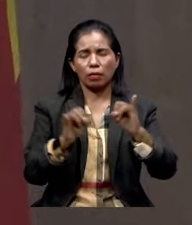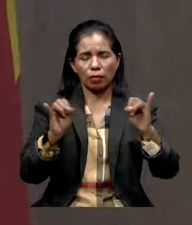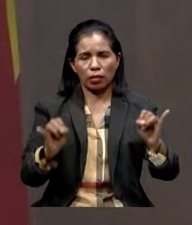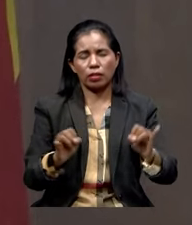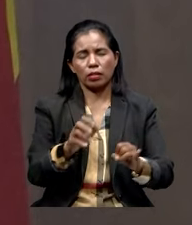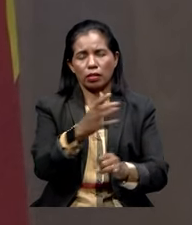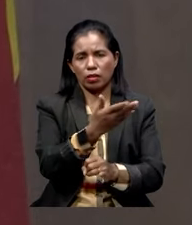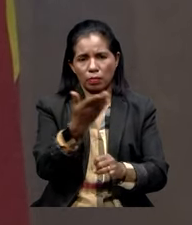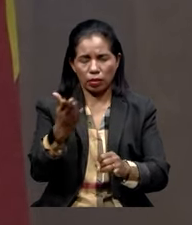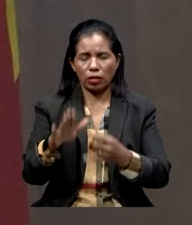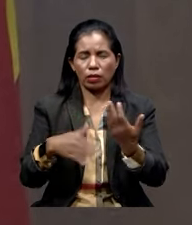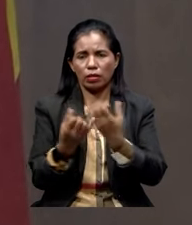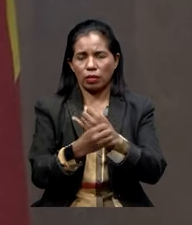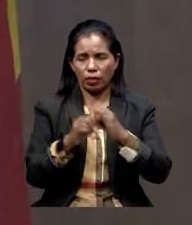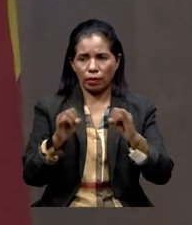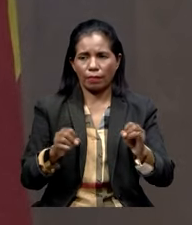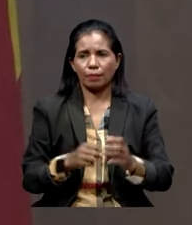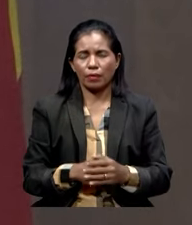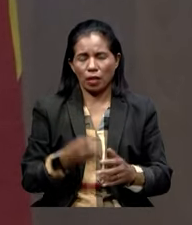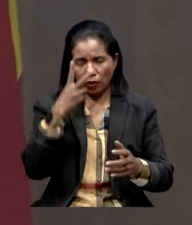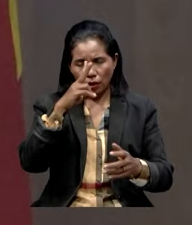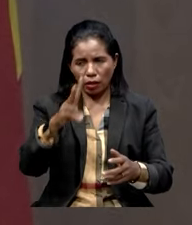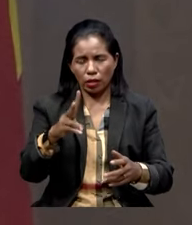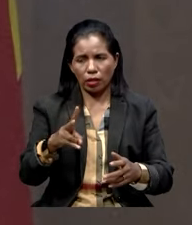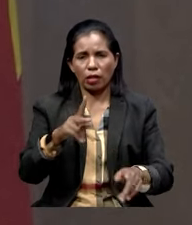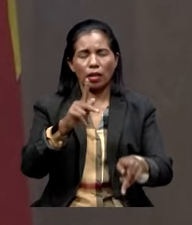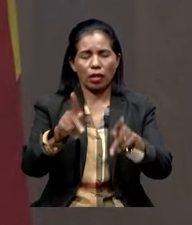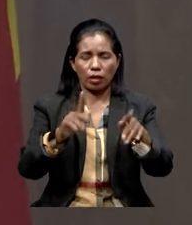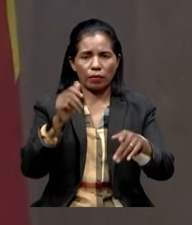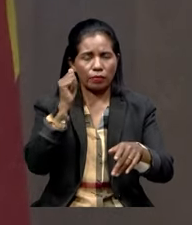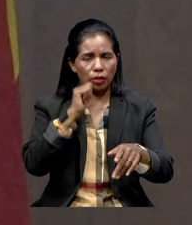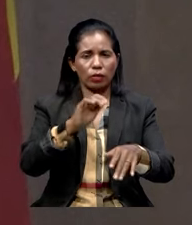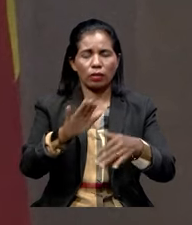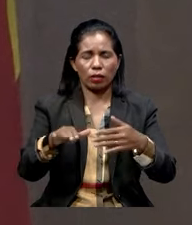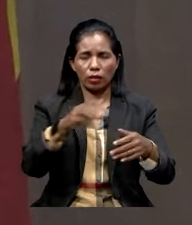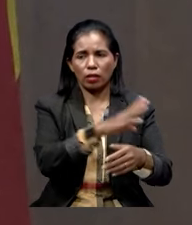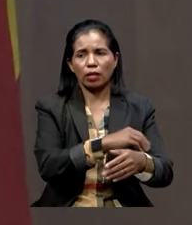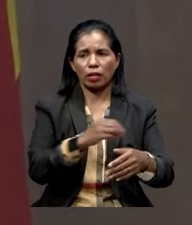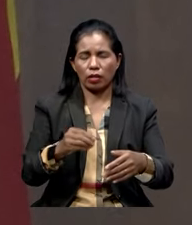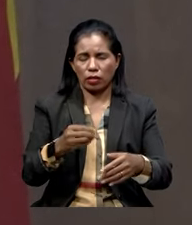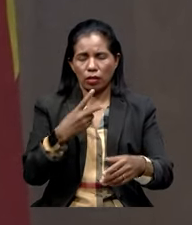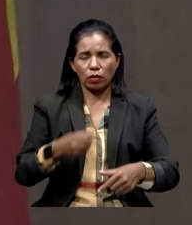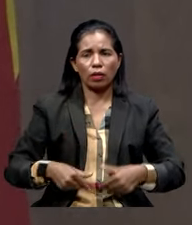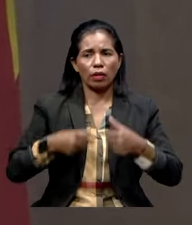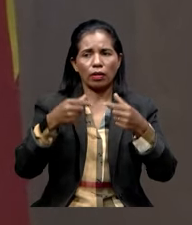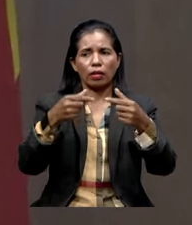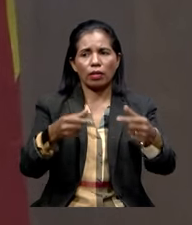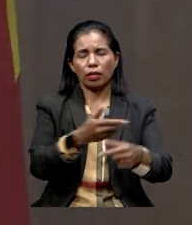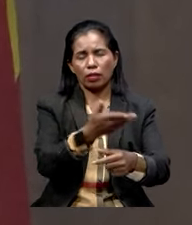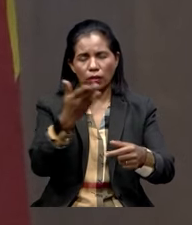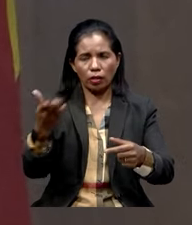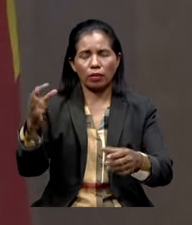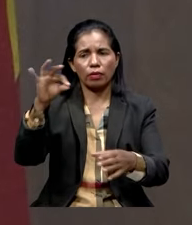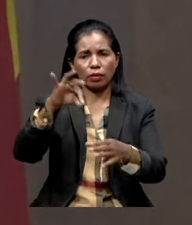concretizada. Das mulheres da resistência que se recusaram a permitir que as suas vozes